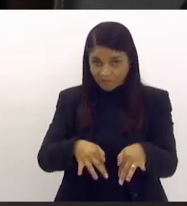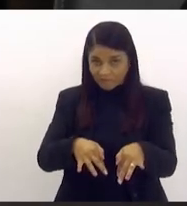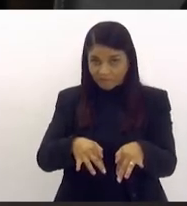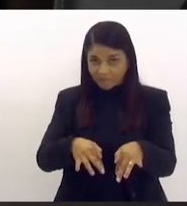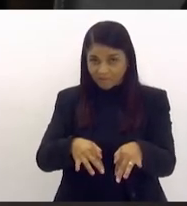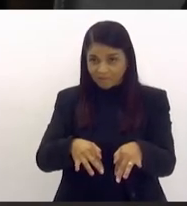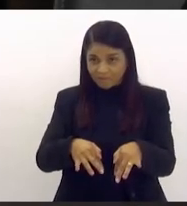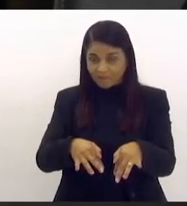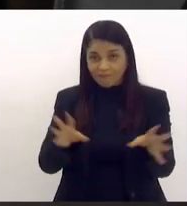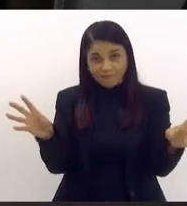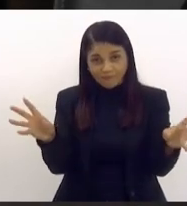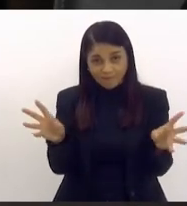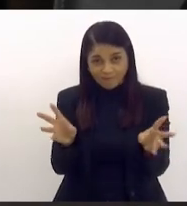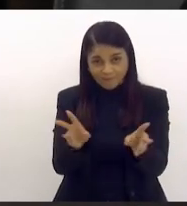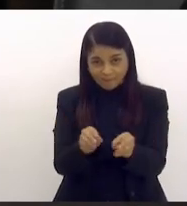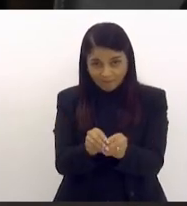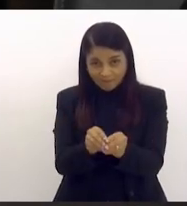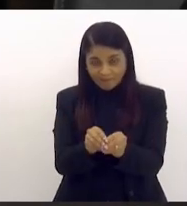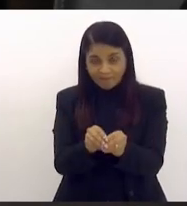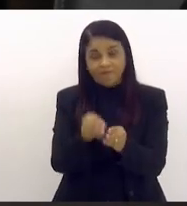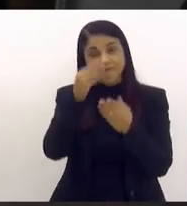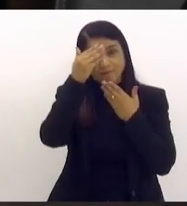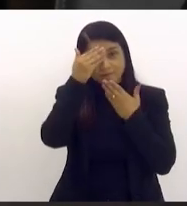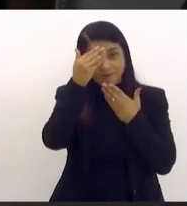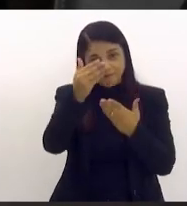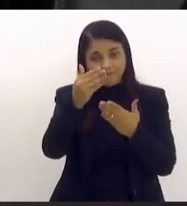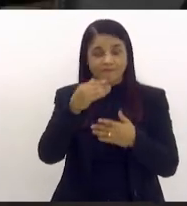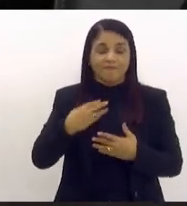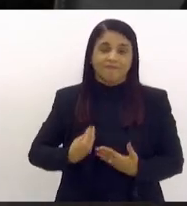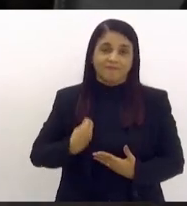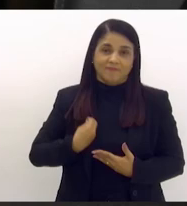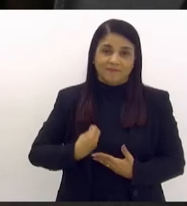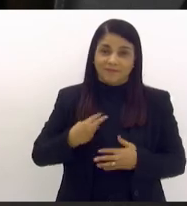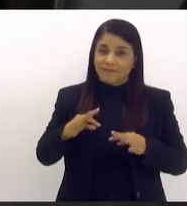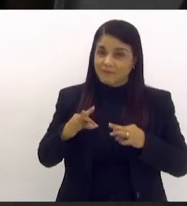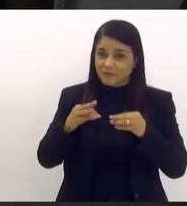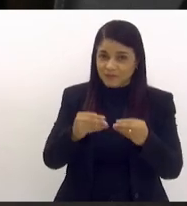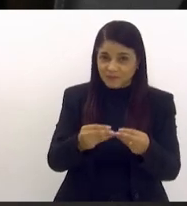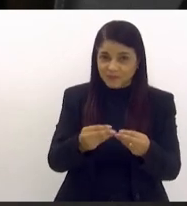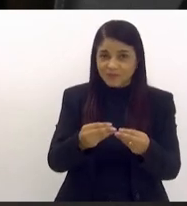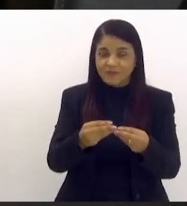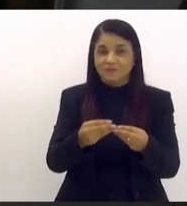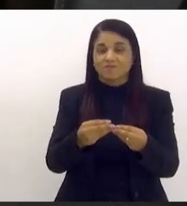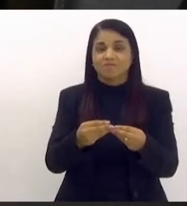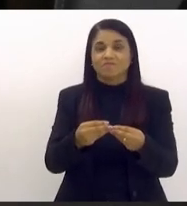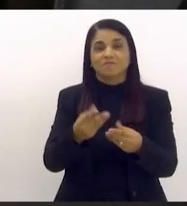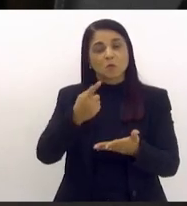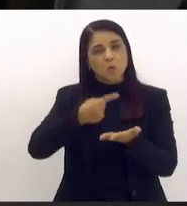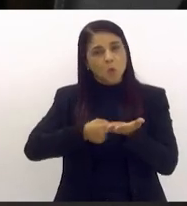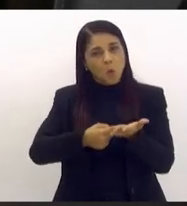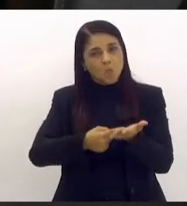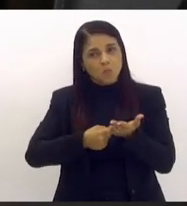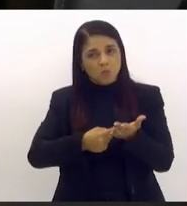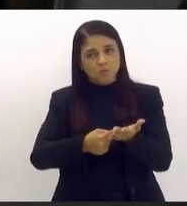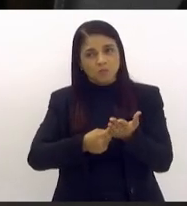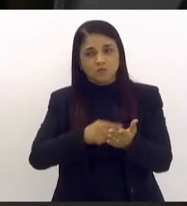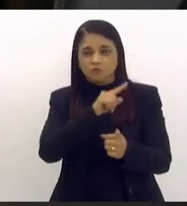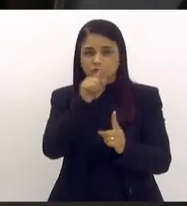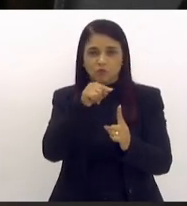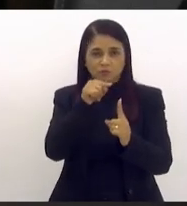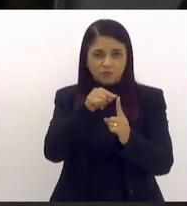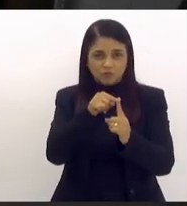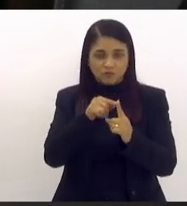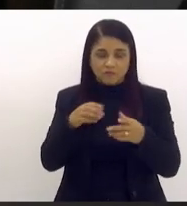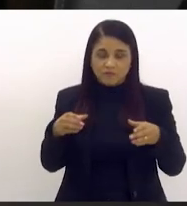considero finalizado gostaria de agradecer a presença de todos e todas reiterar o nosso compromisso e objetivos